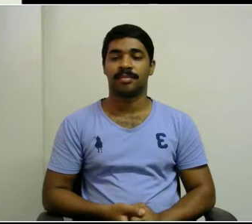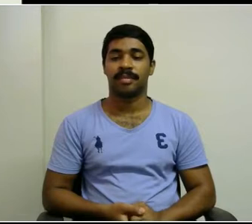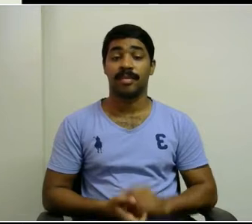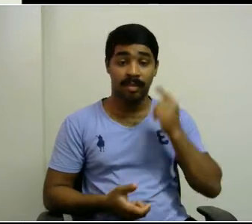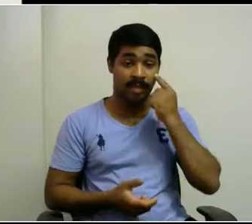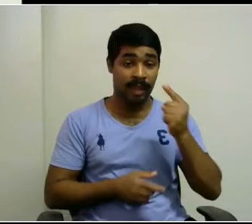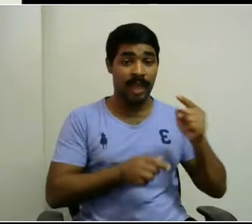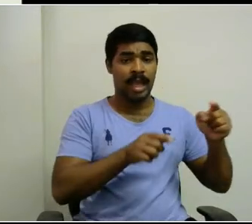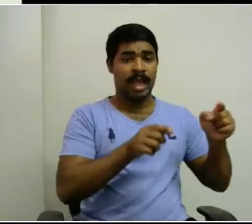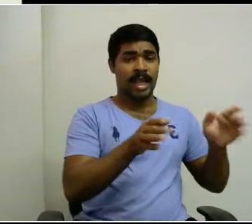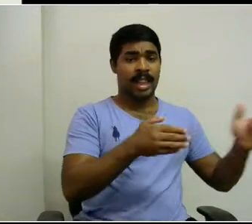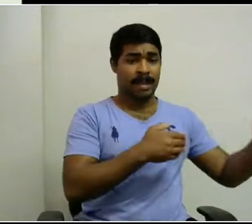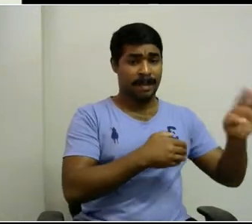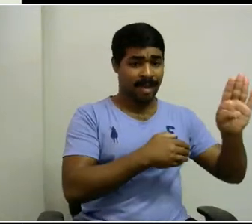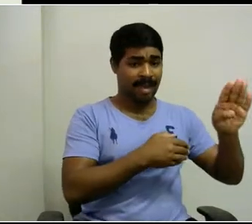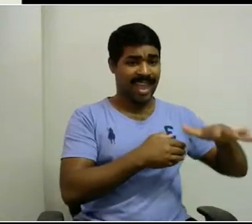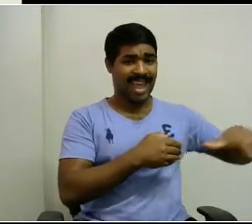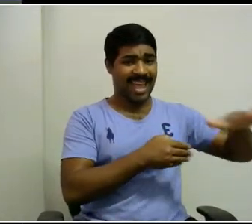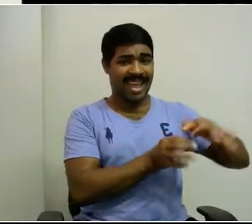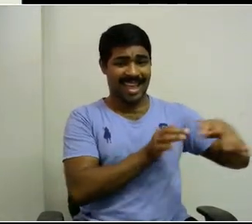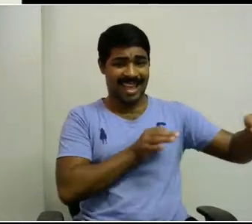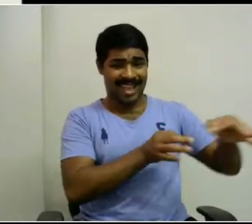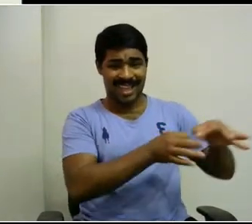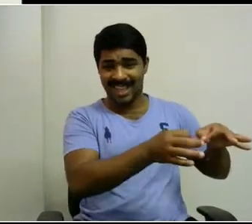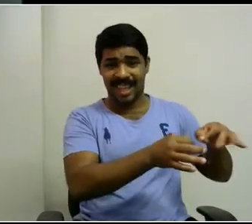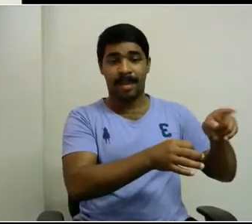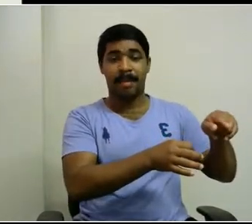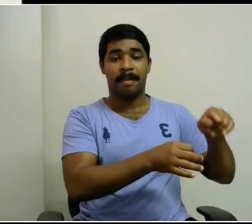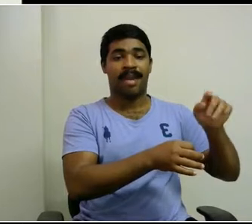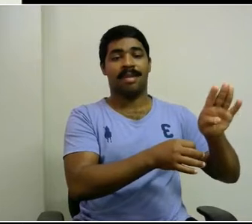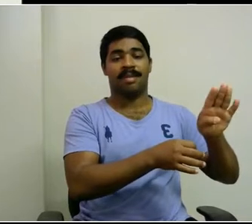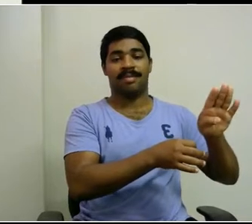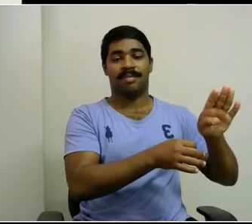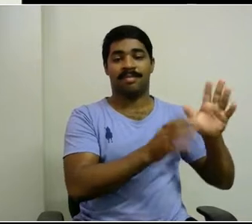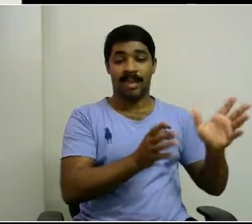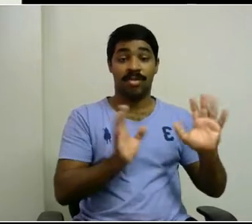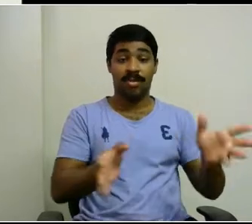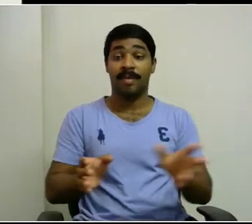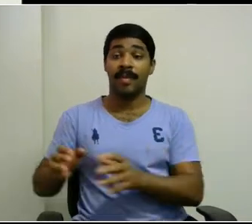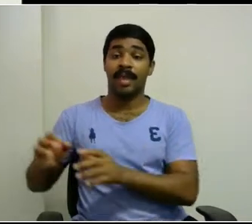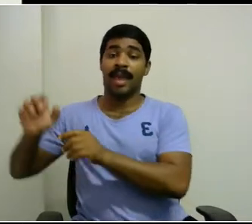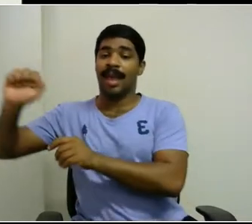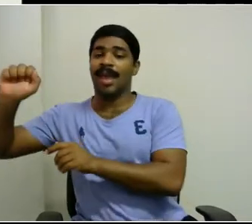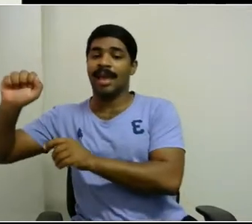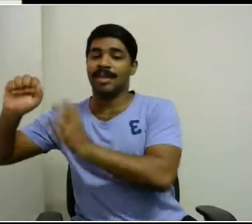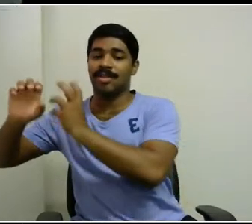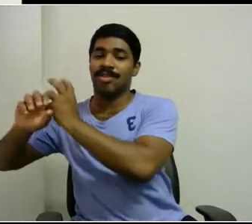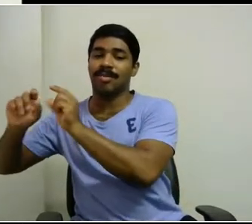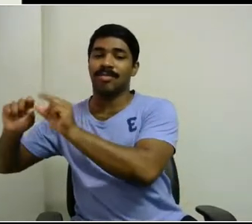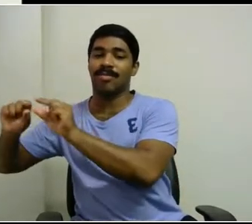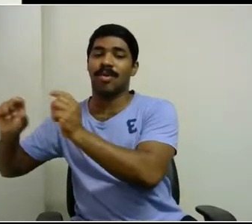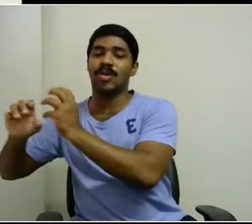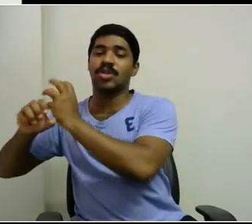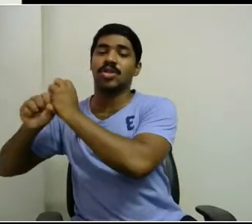volume do prisma B. Tá? Então, nós encontramos aqui a fórmula dos dois volumes. Agora, vamos ver